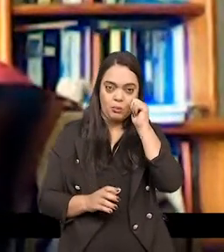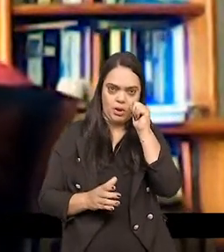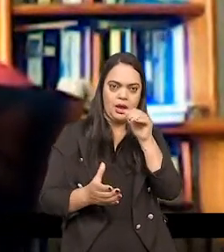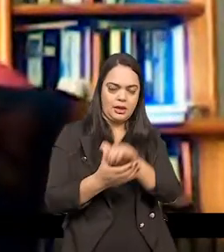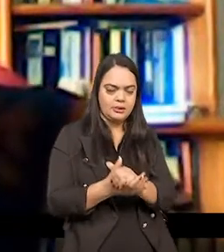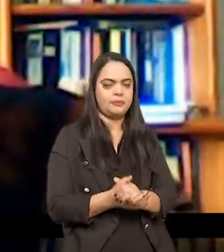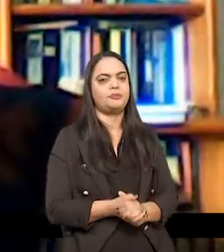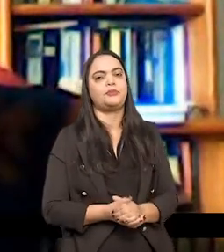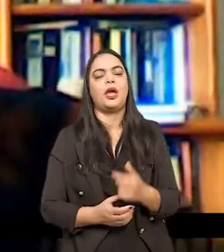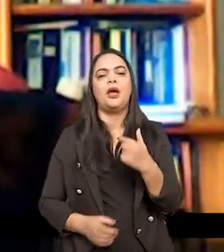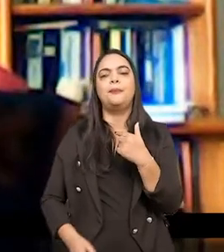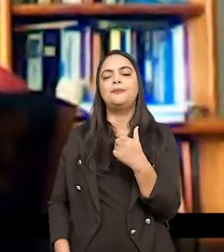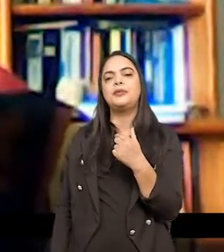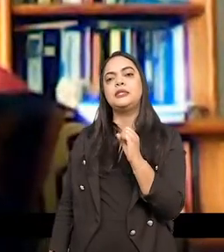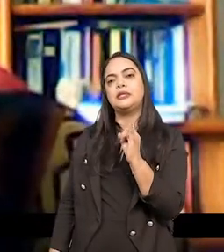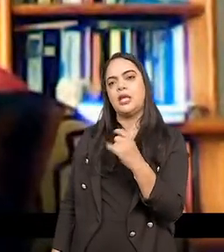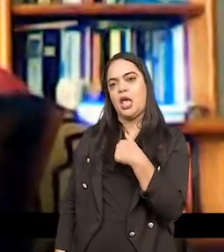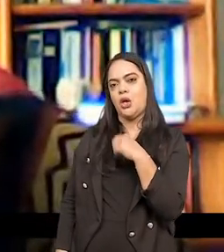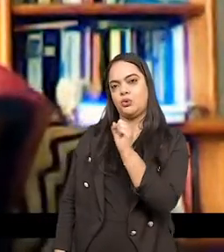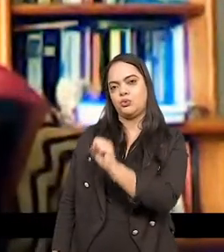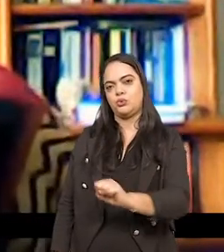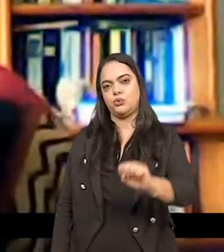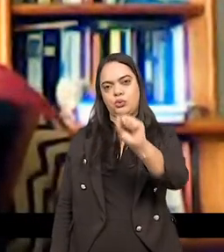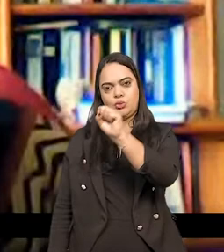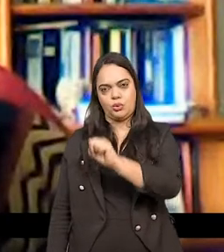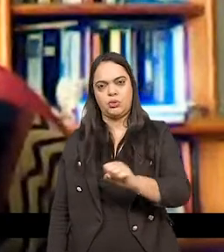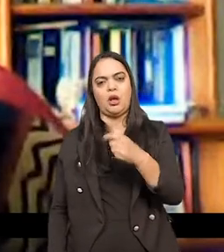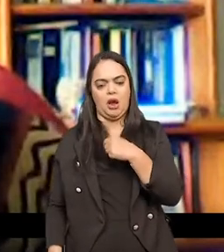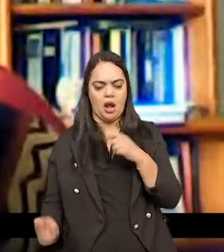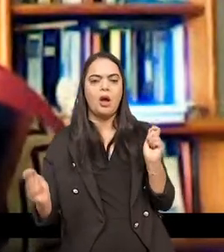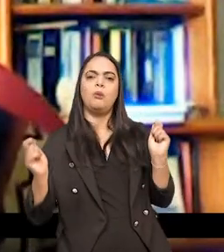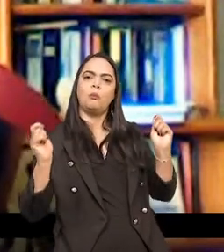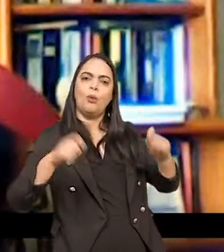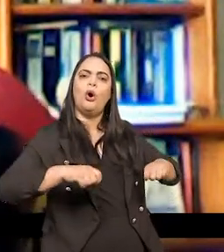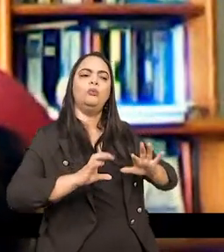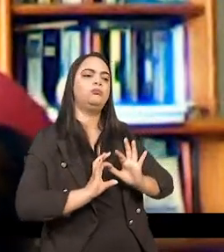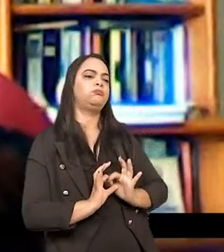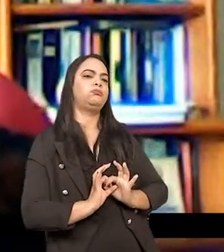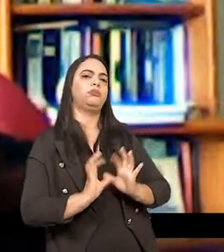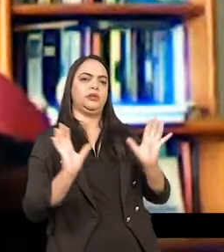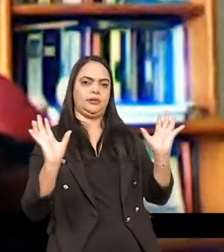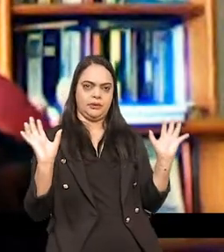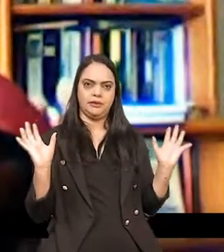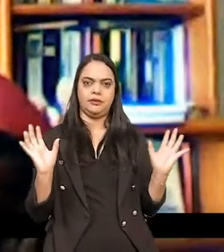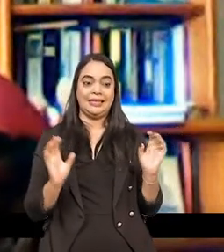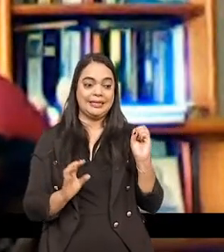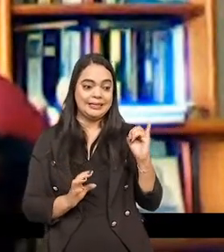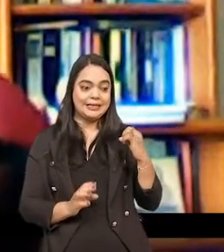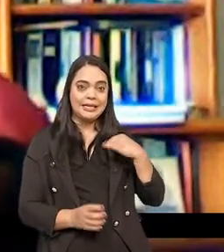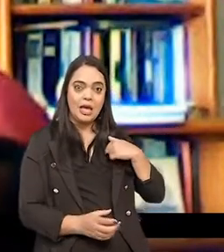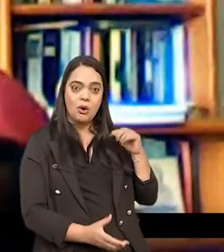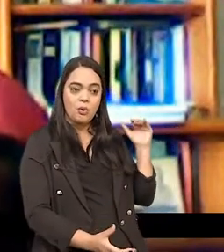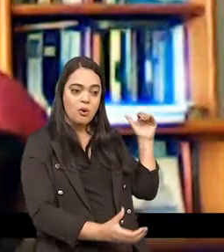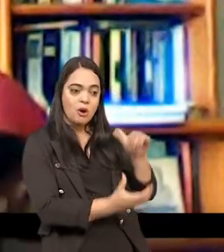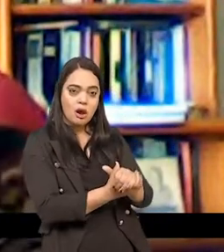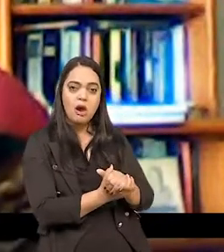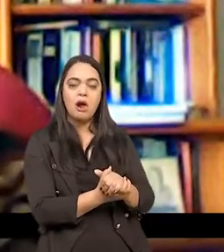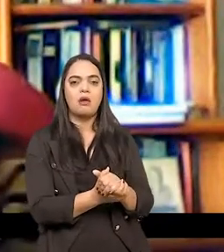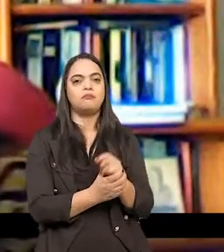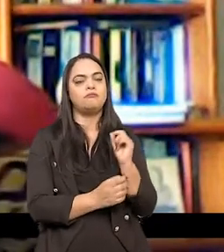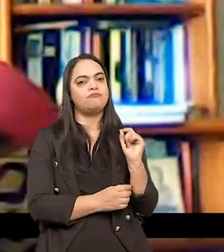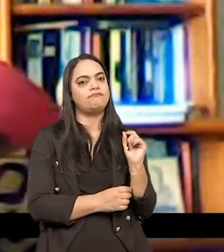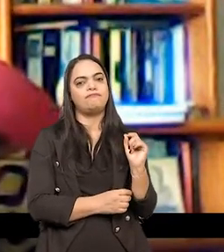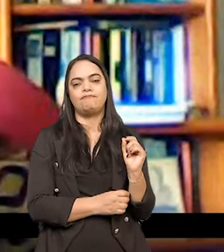Se eu sou solteira, Ana Maria Collin, eu sou capaz. Tá? Se eu caso, a mesma pessoa